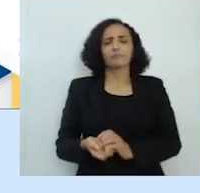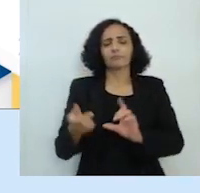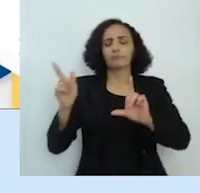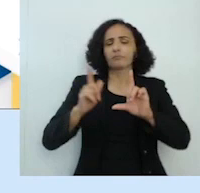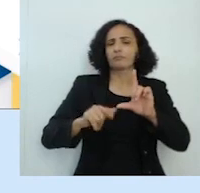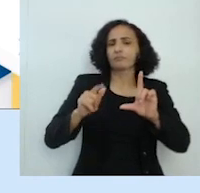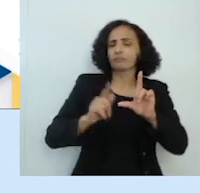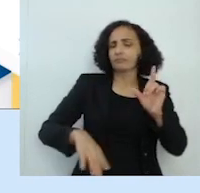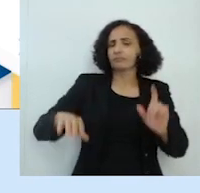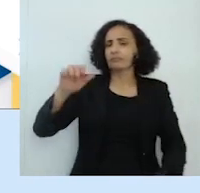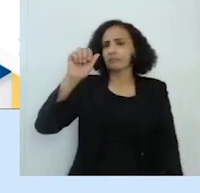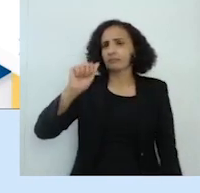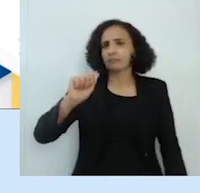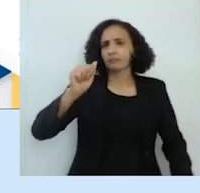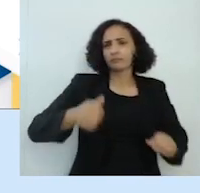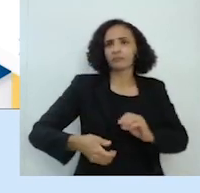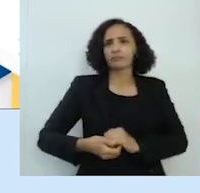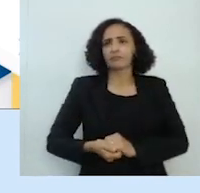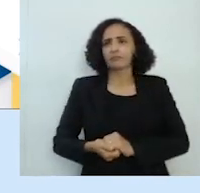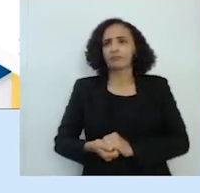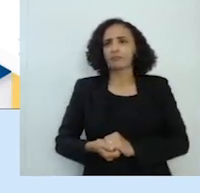A,